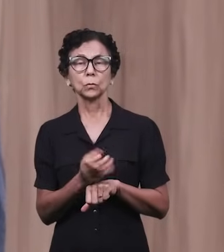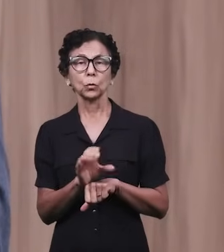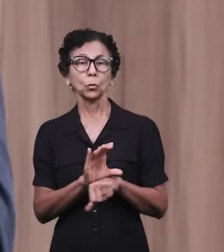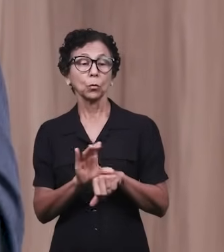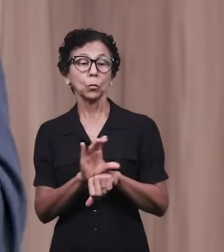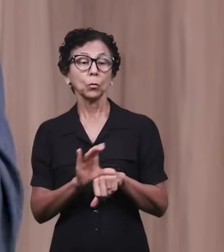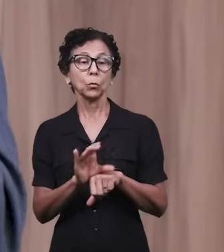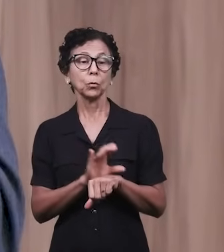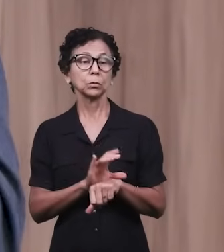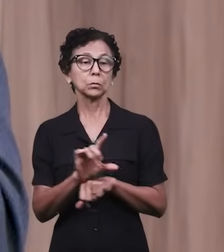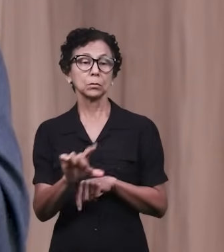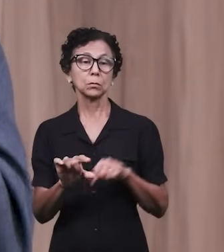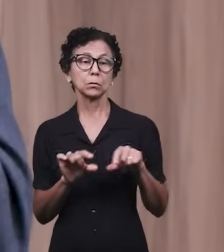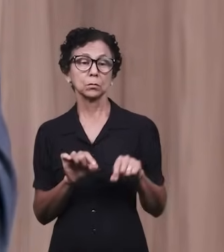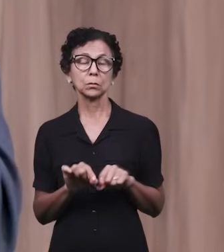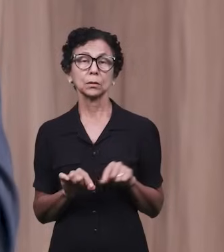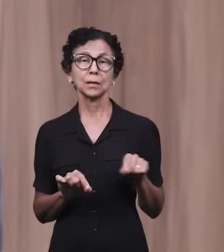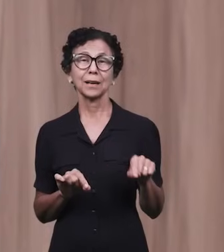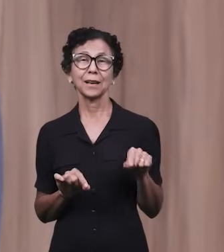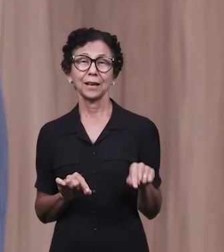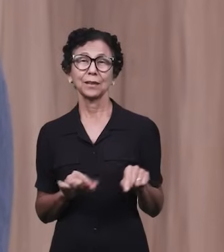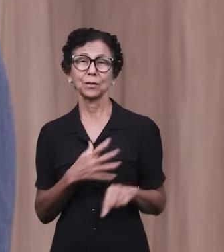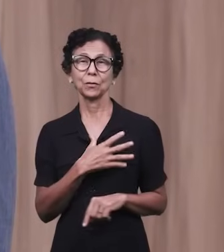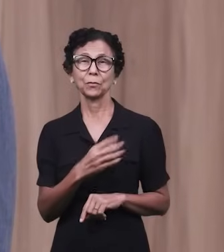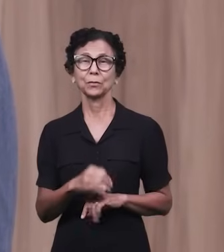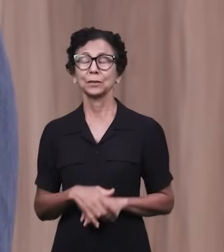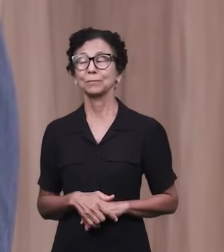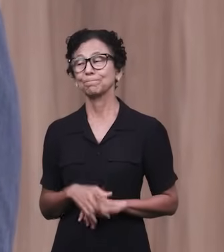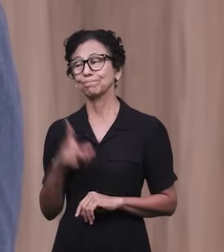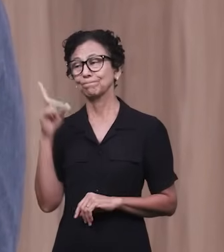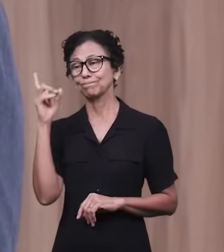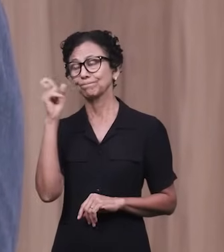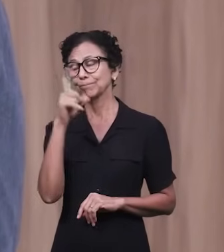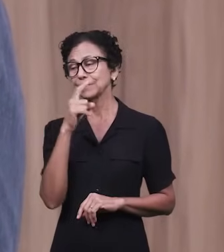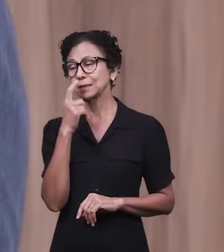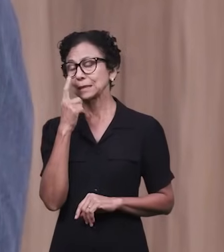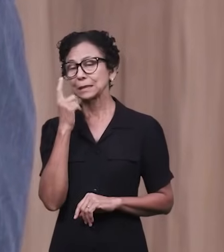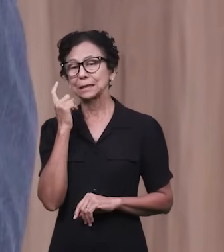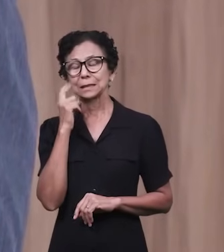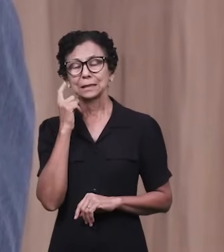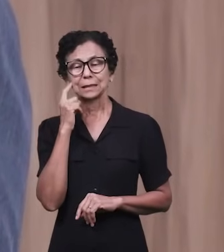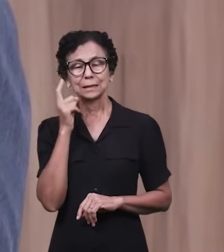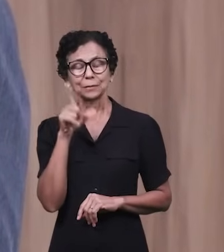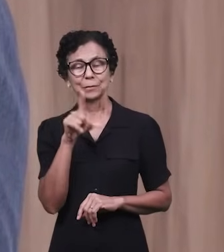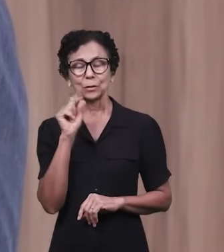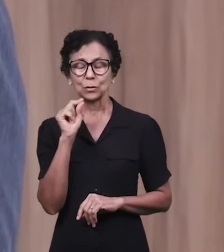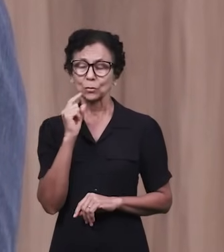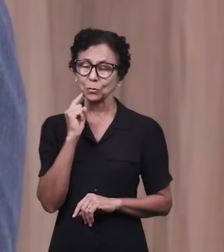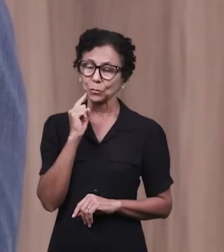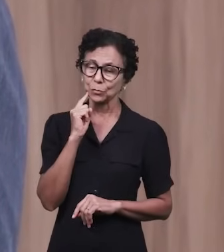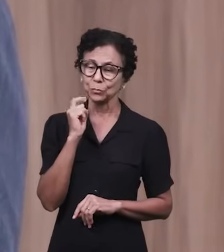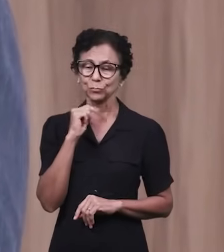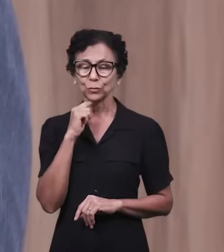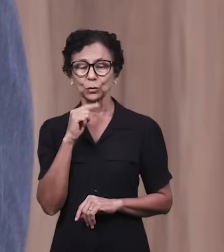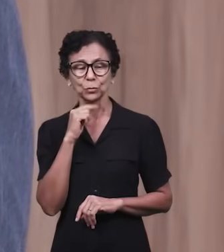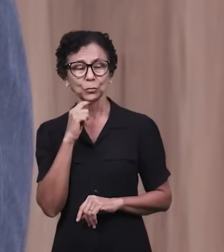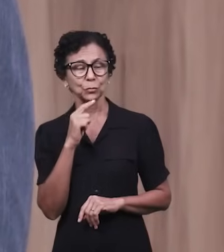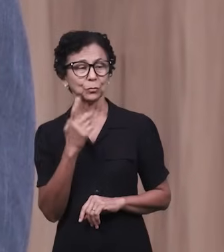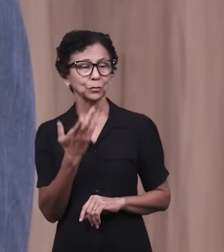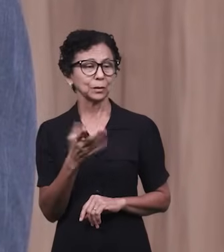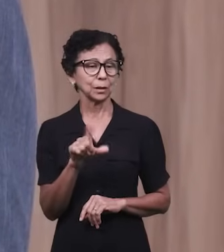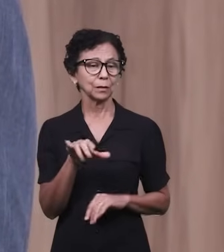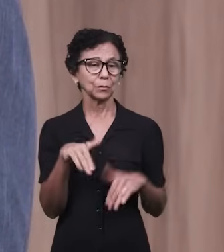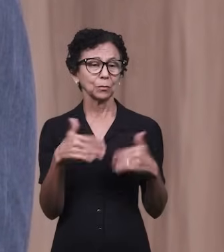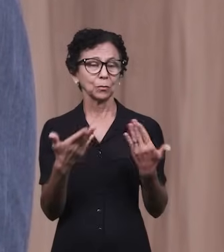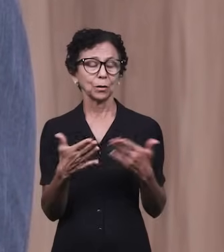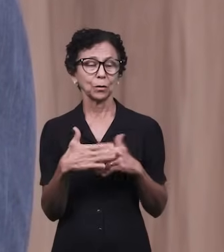nós falamos, de trazer uma tristeza familiar. Será que é a minha escolha? A minha escolha é essa, mas a escolha da